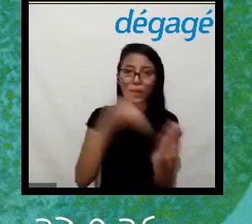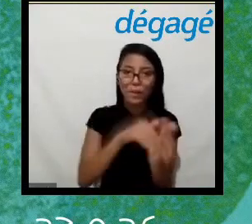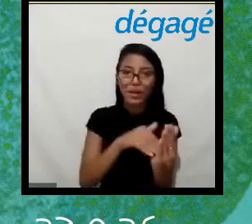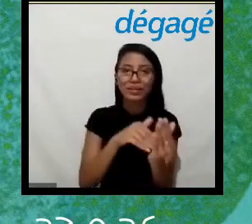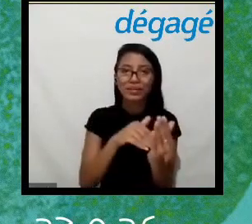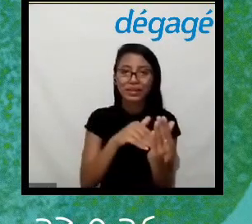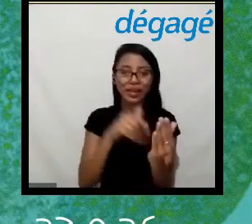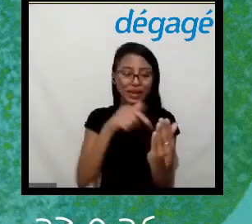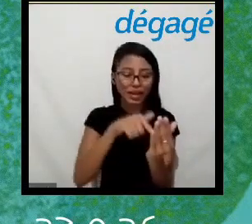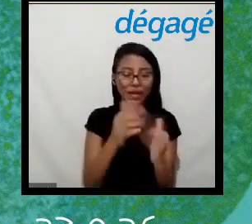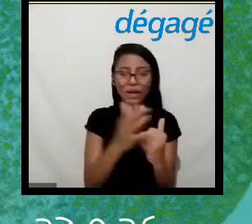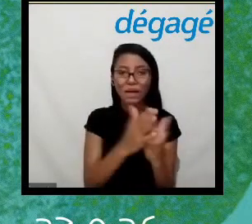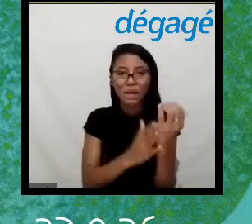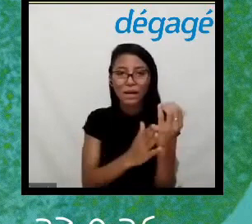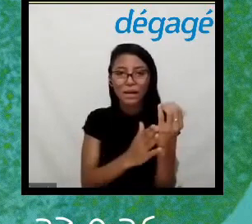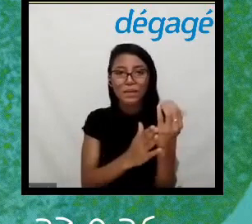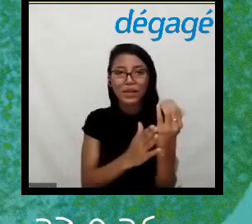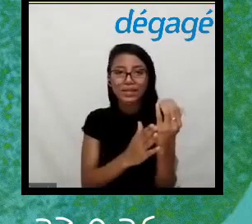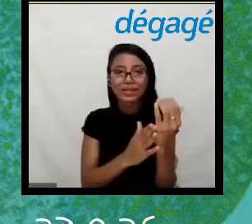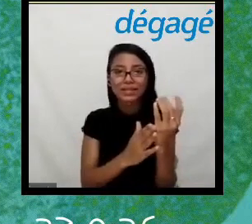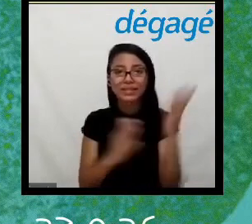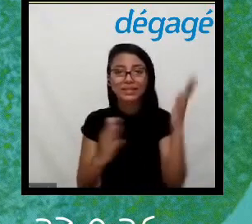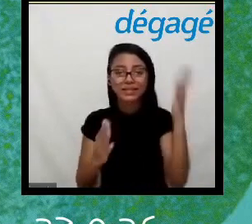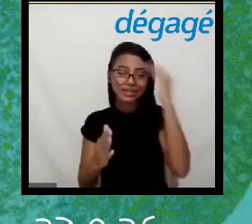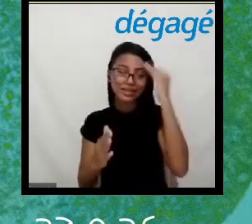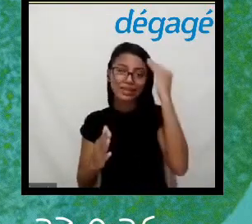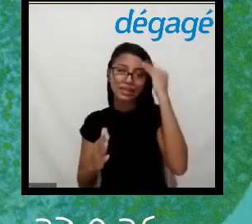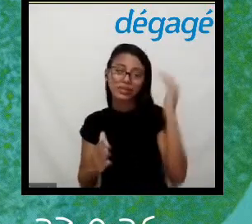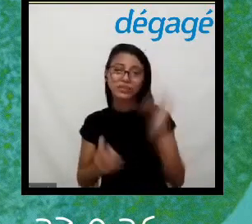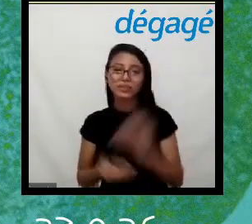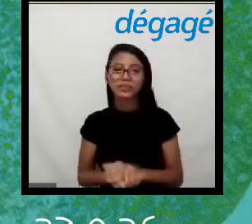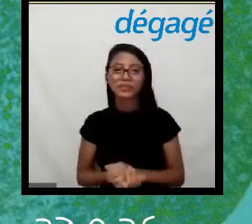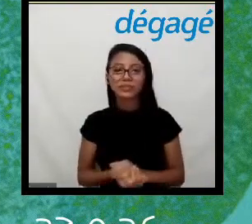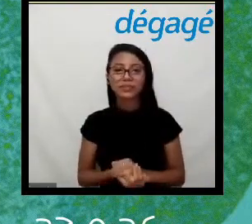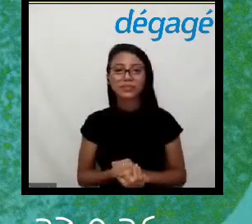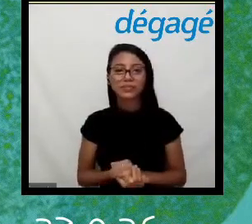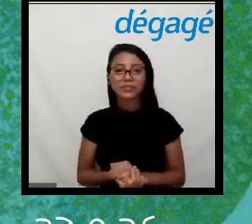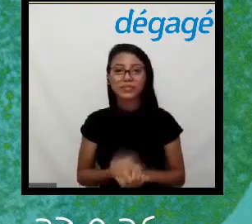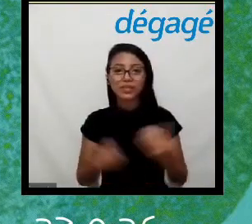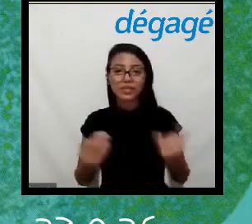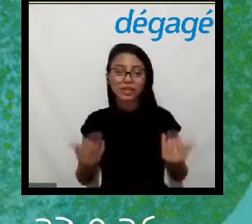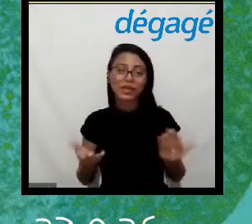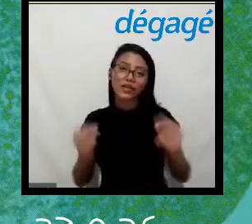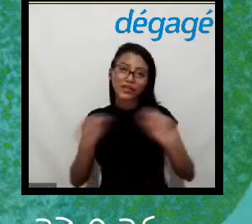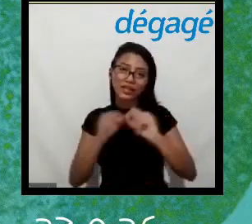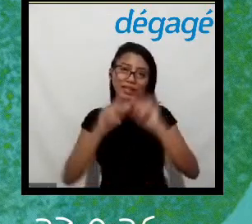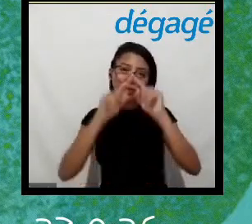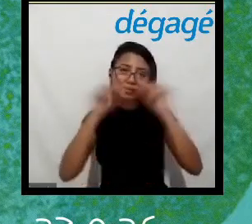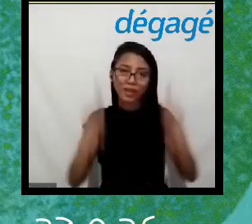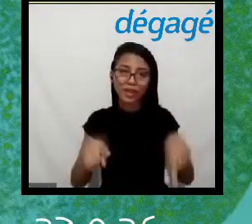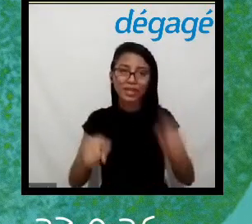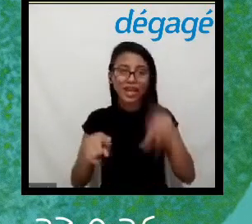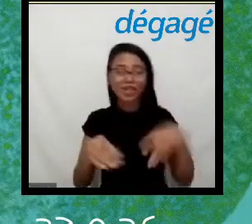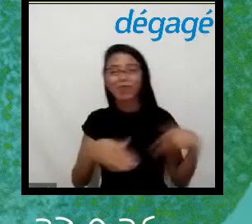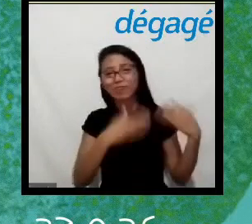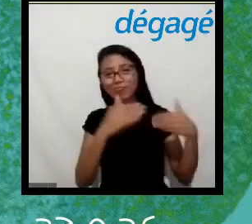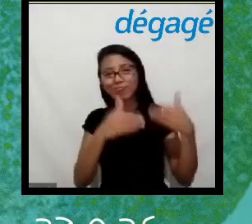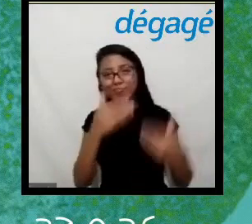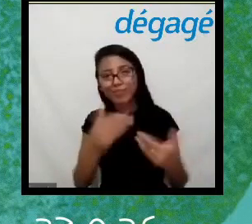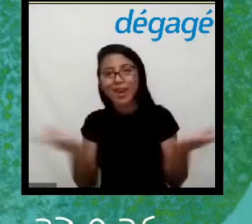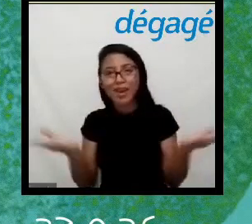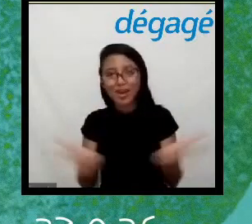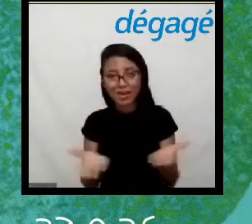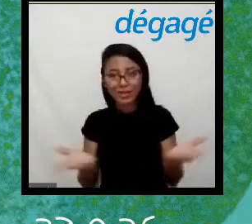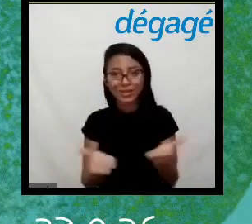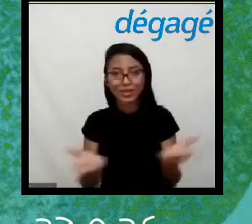prática do teatro de operações, que começou esse projeto, e hoje em dia ele está aí firme e forte. Assim que a Bel fala: